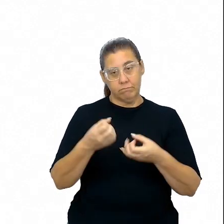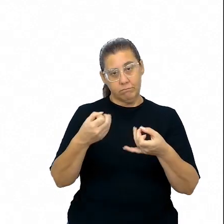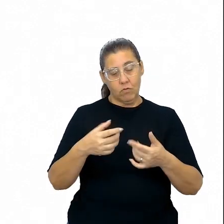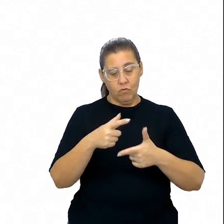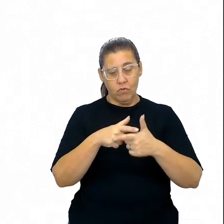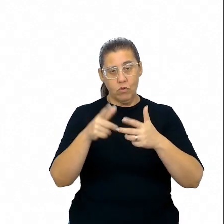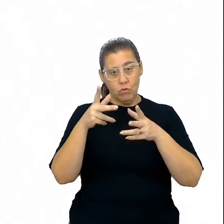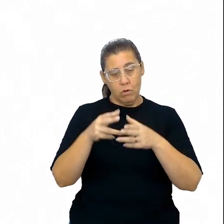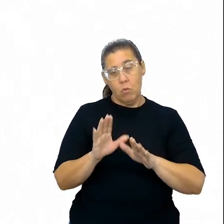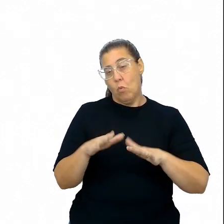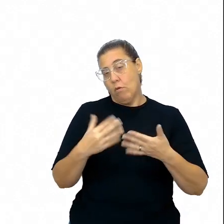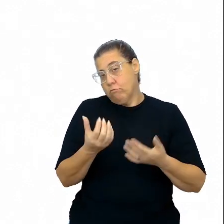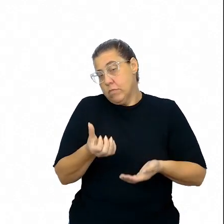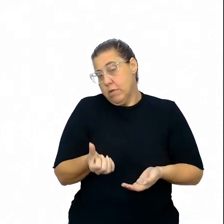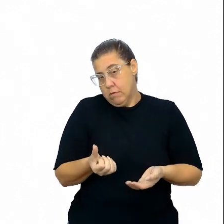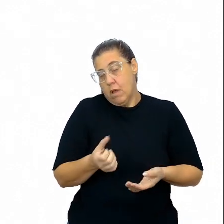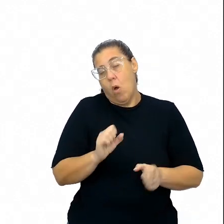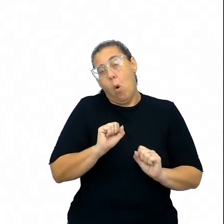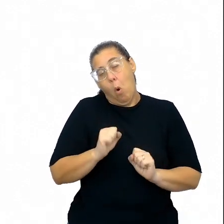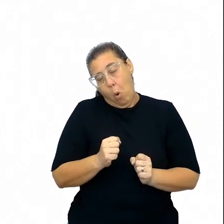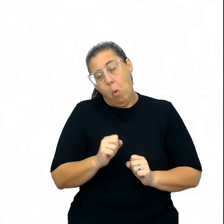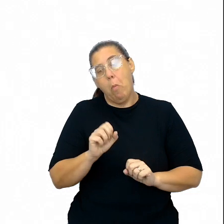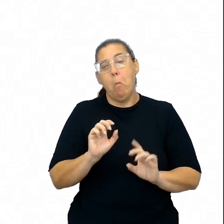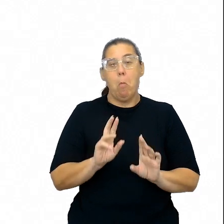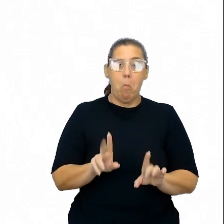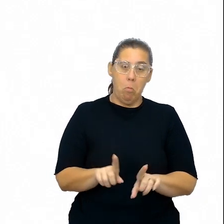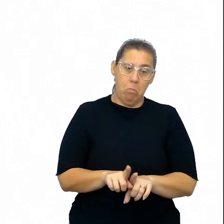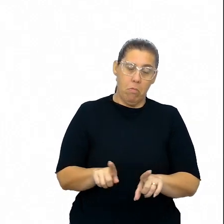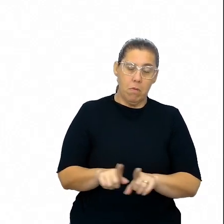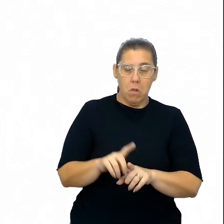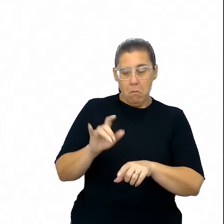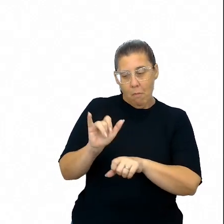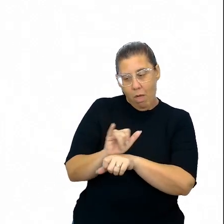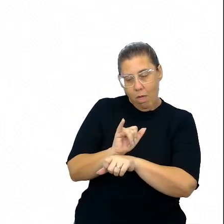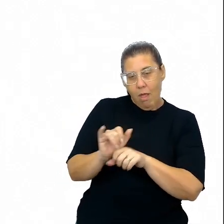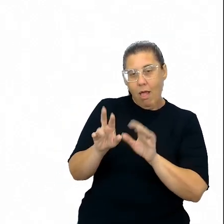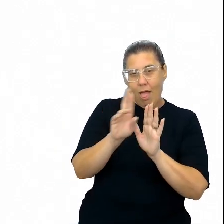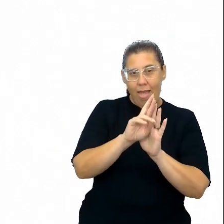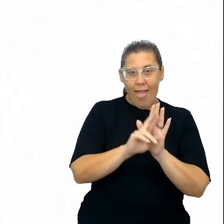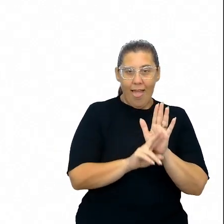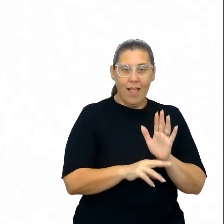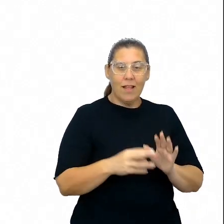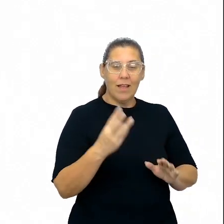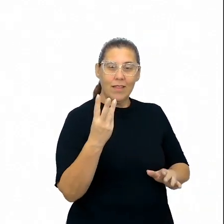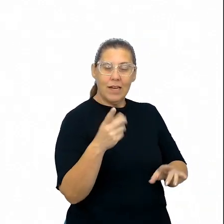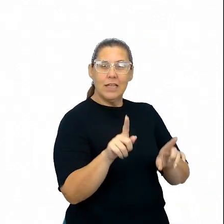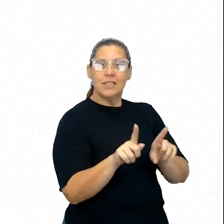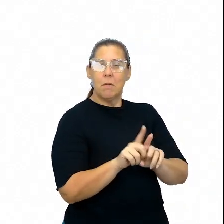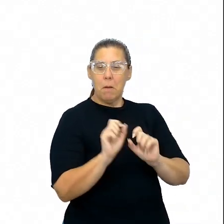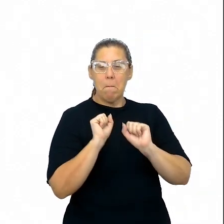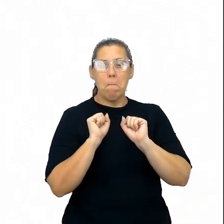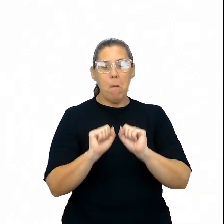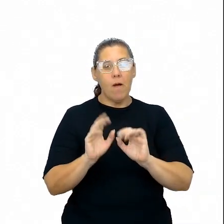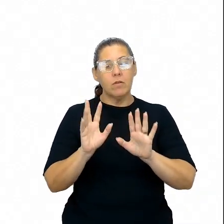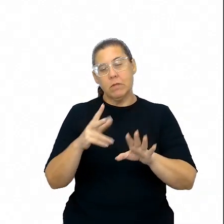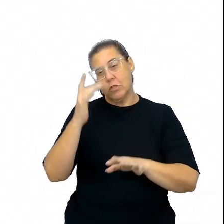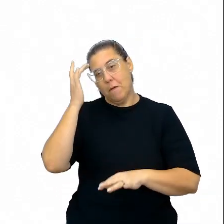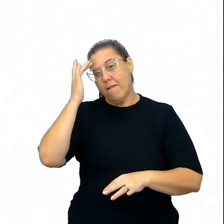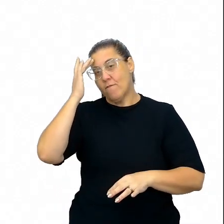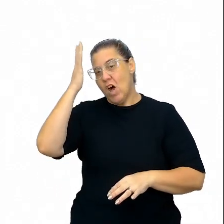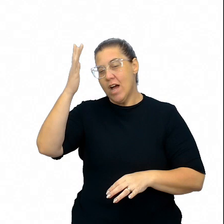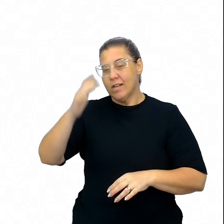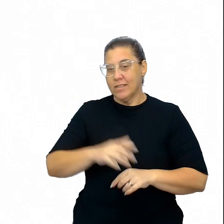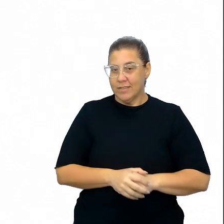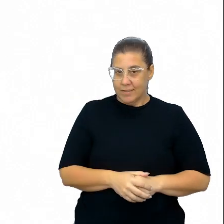quantas são? São 6. Ou pode ser através do quê? De uma estratégia de uma regrinha de 3. Também pode, mas eu acho que o mais fácil é a gente